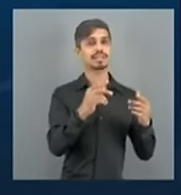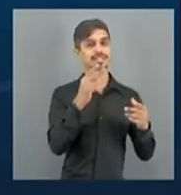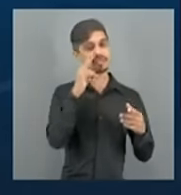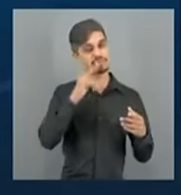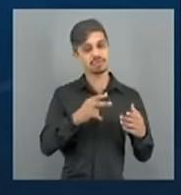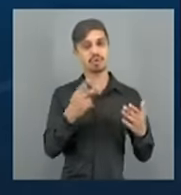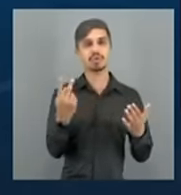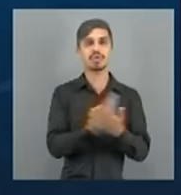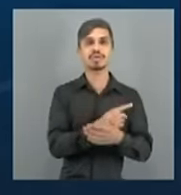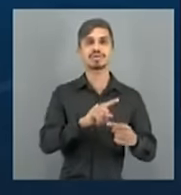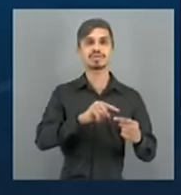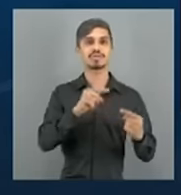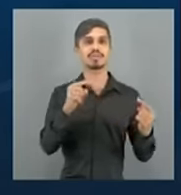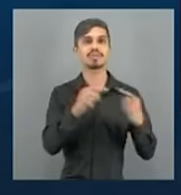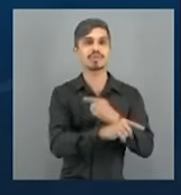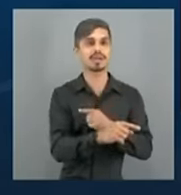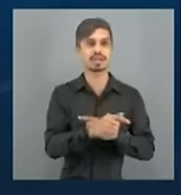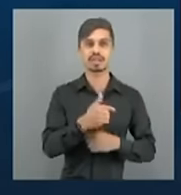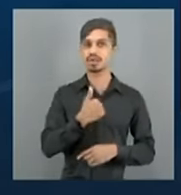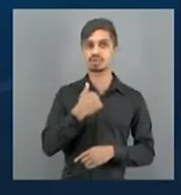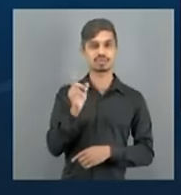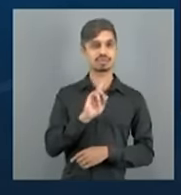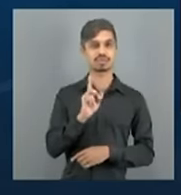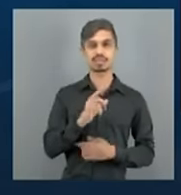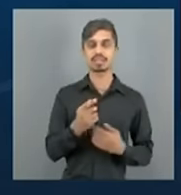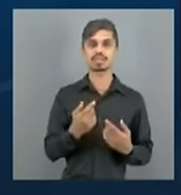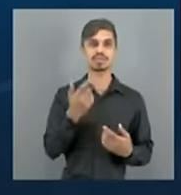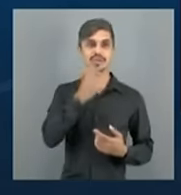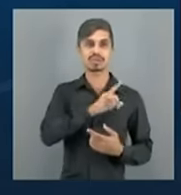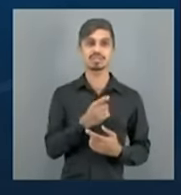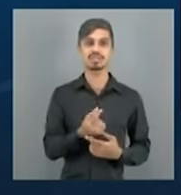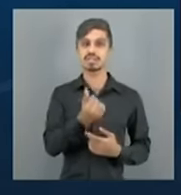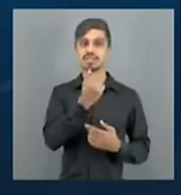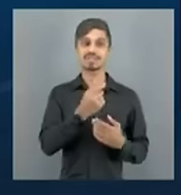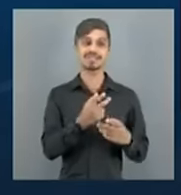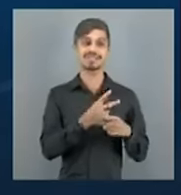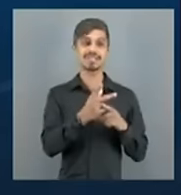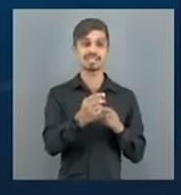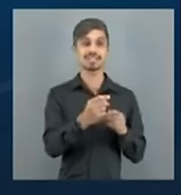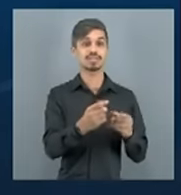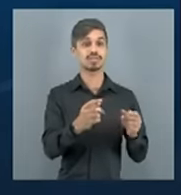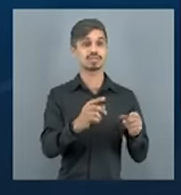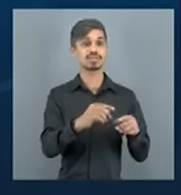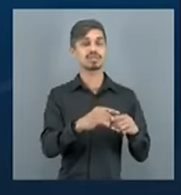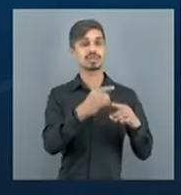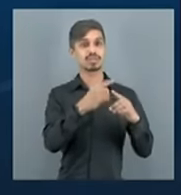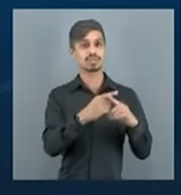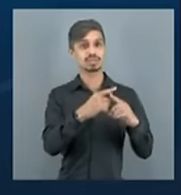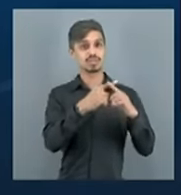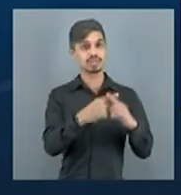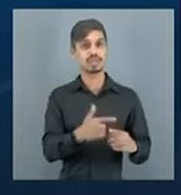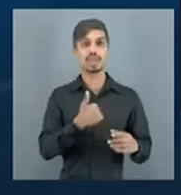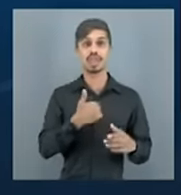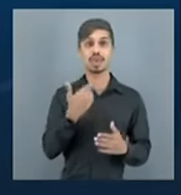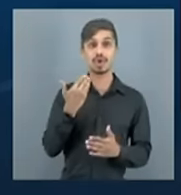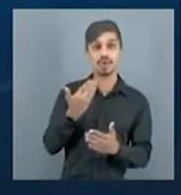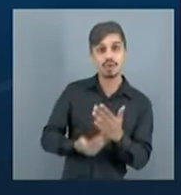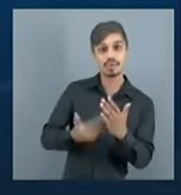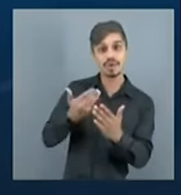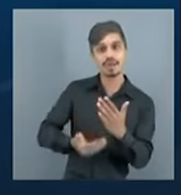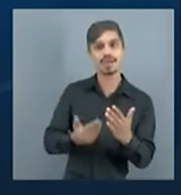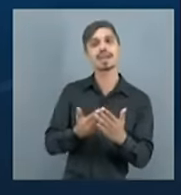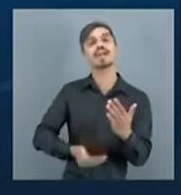resultado. Eu não ganho dinheiro ganhando o jogo. Eu ganho dinheiro perdendo o